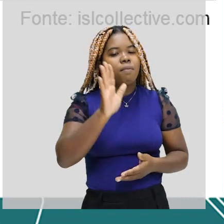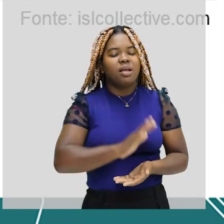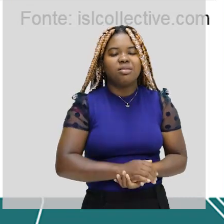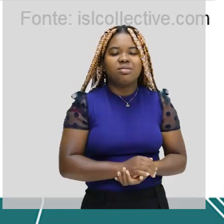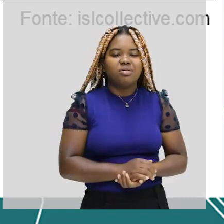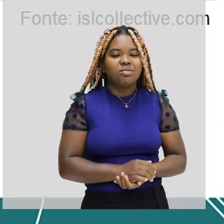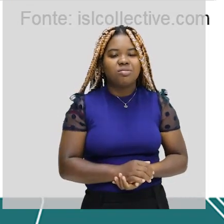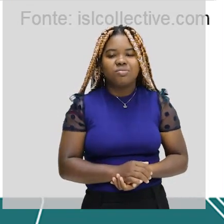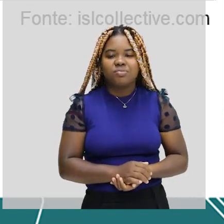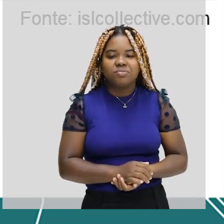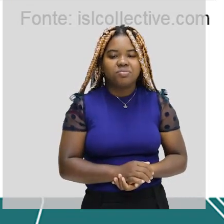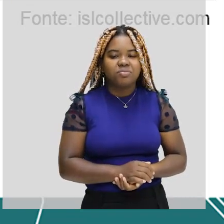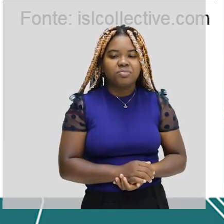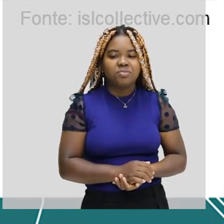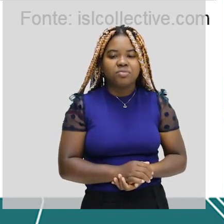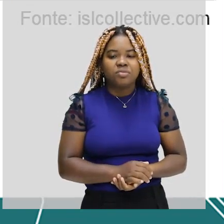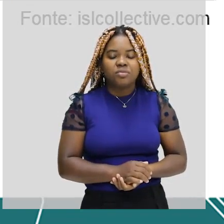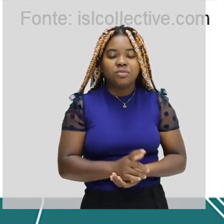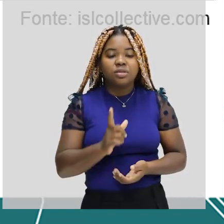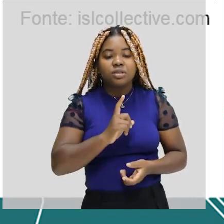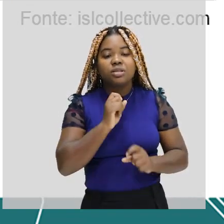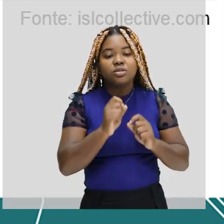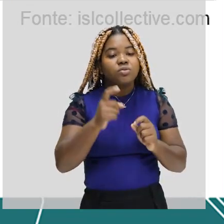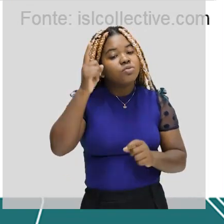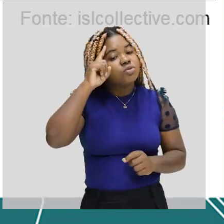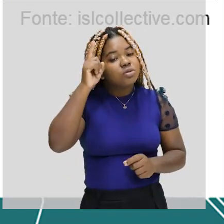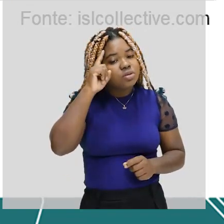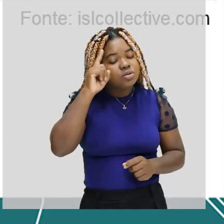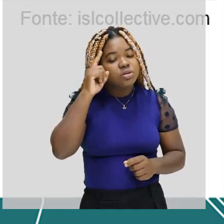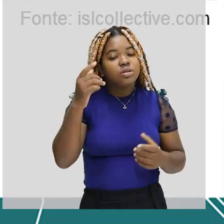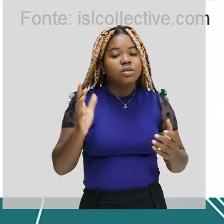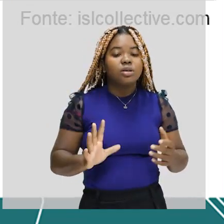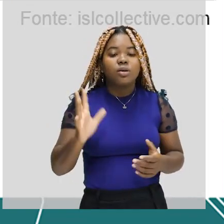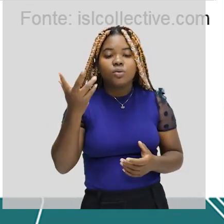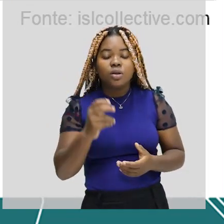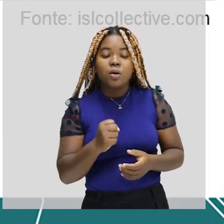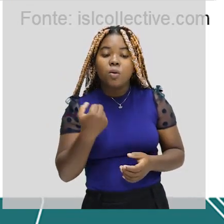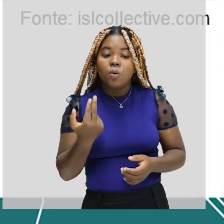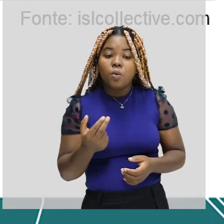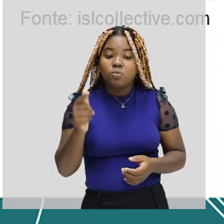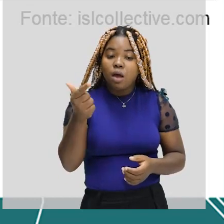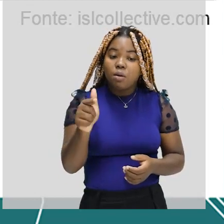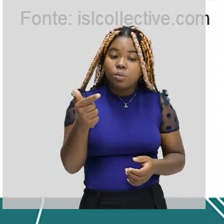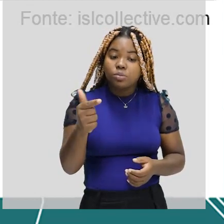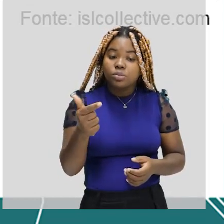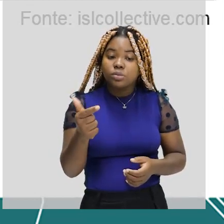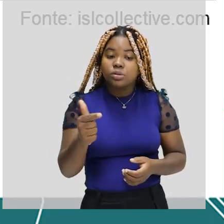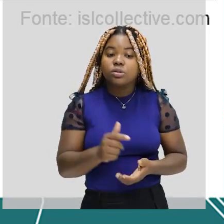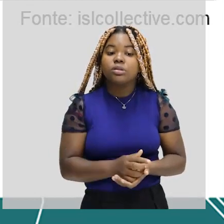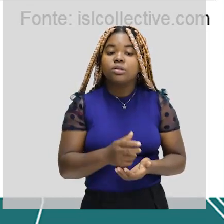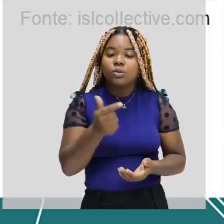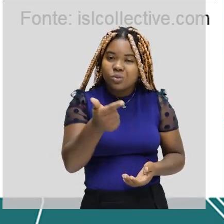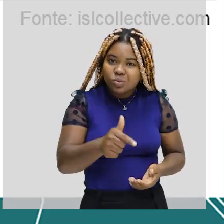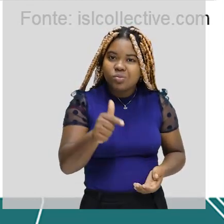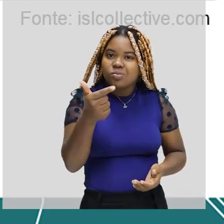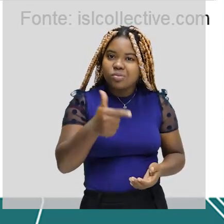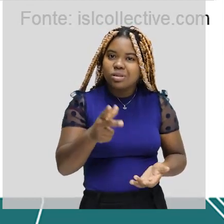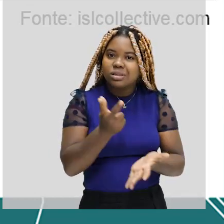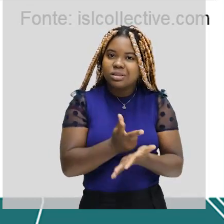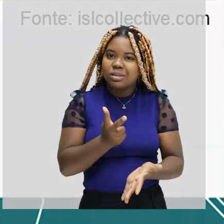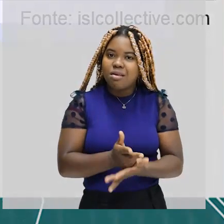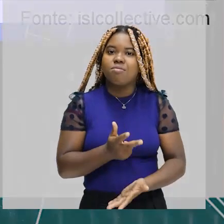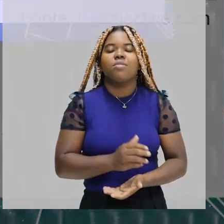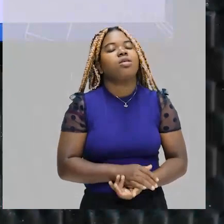no presente simples, são as ações cotidianas, são as ações do dia a dia ou as ações que se repetem com frequência na nossa